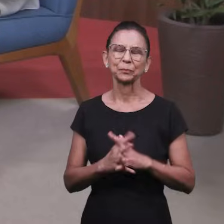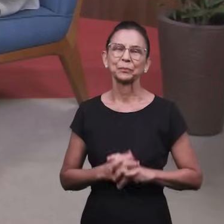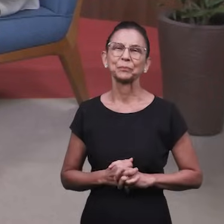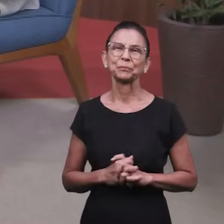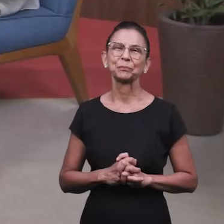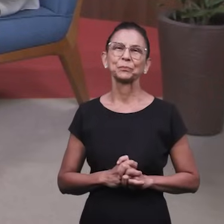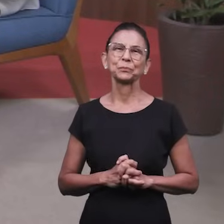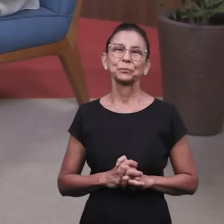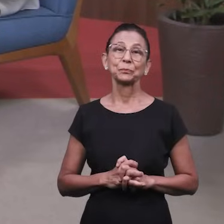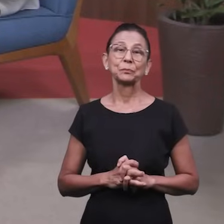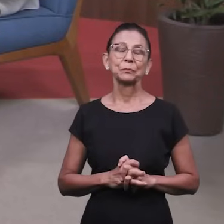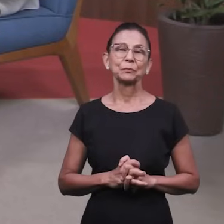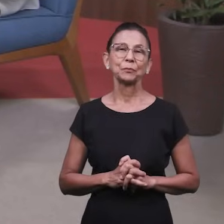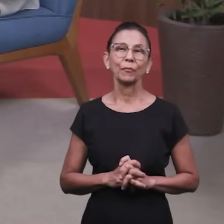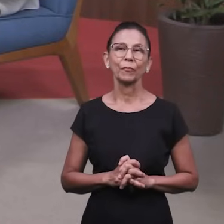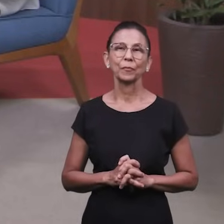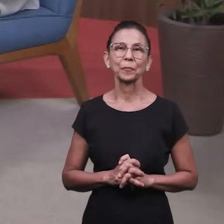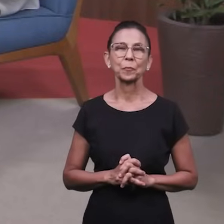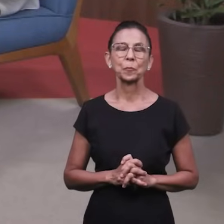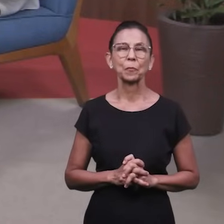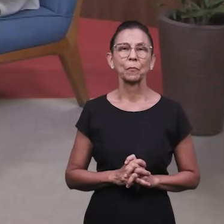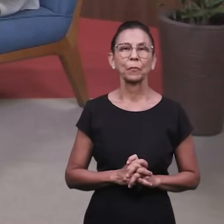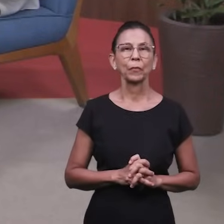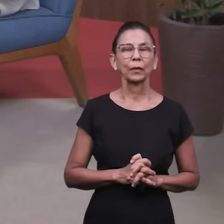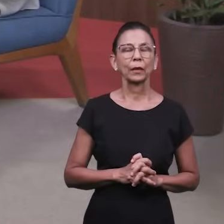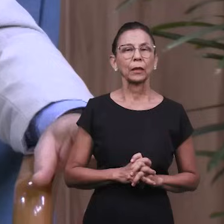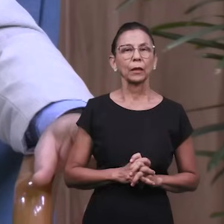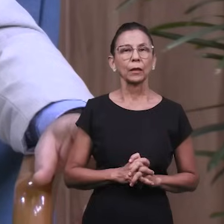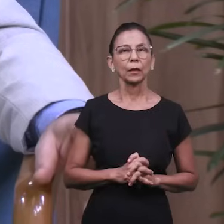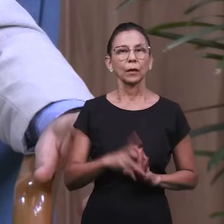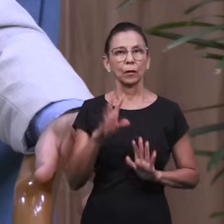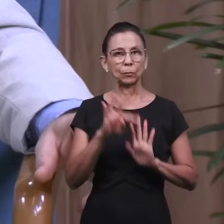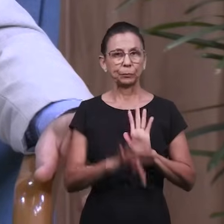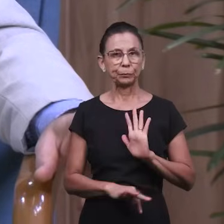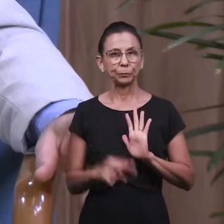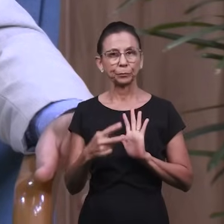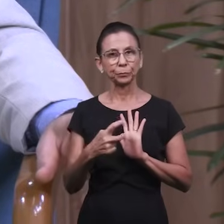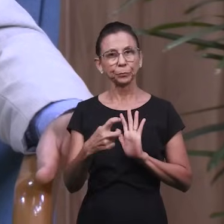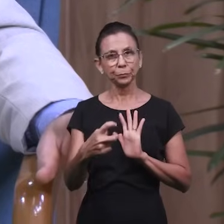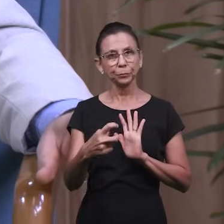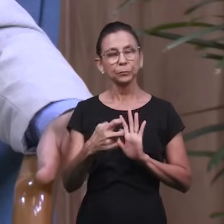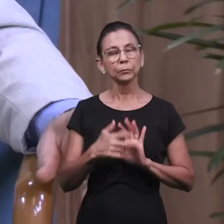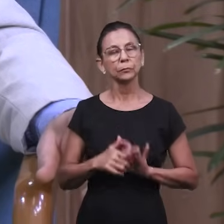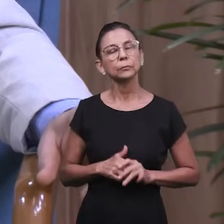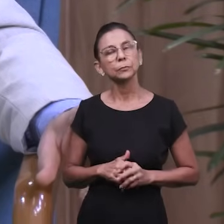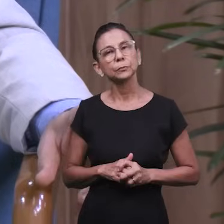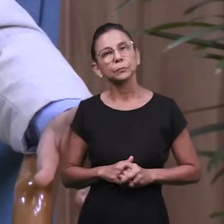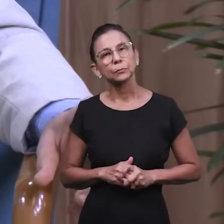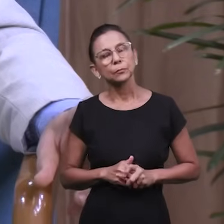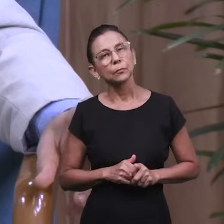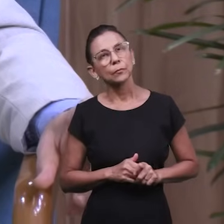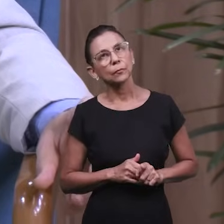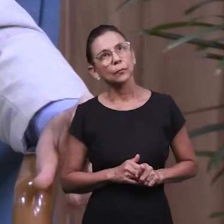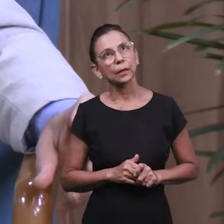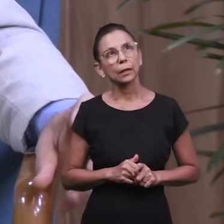Que coisa maravilhosa. A gente lê esse texto e a gente vê que tudo aquilo